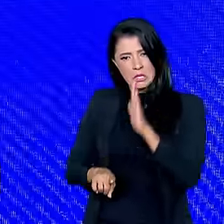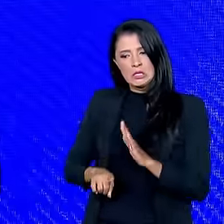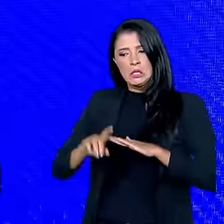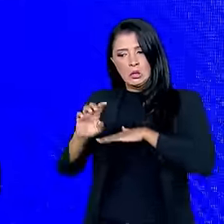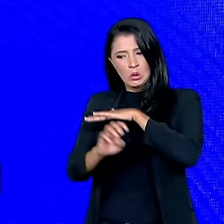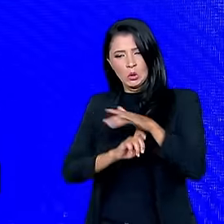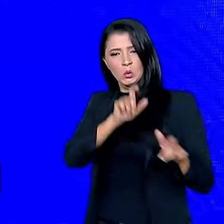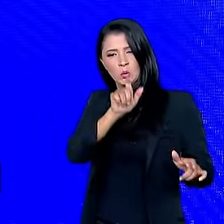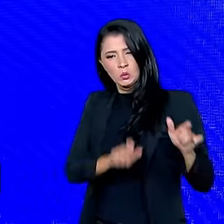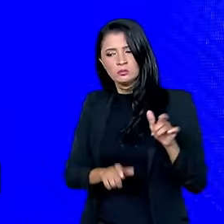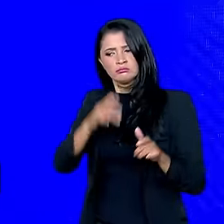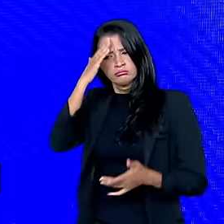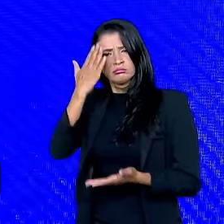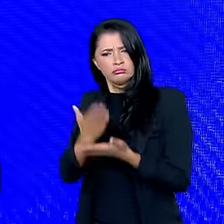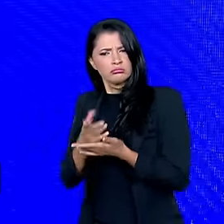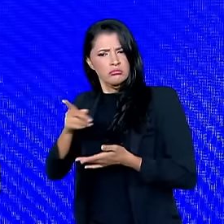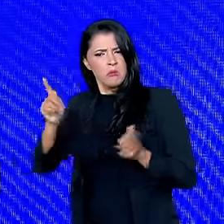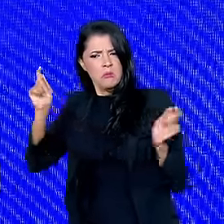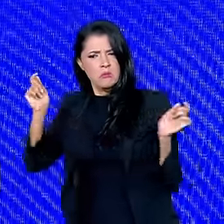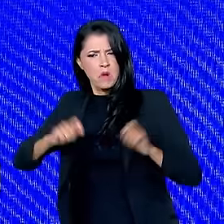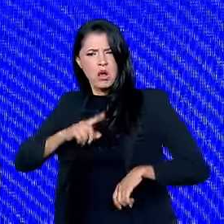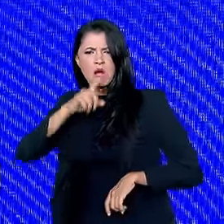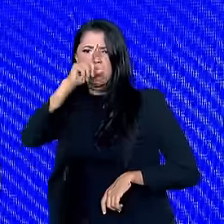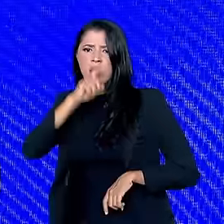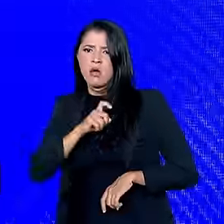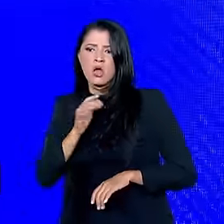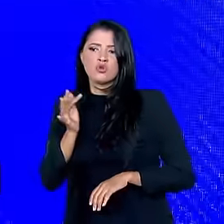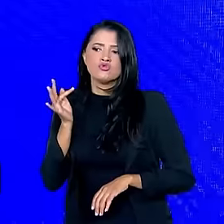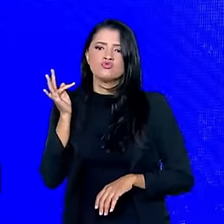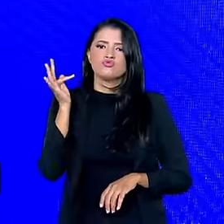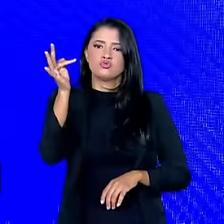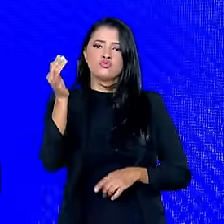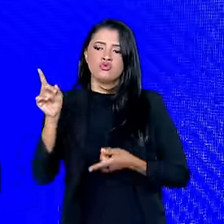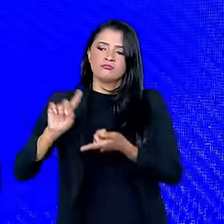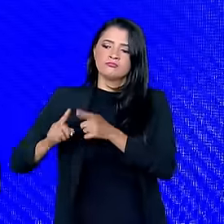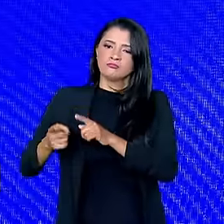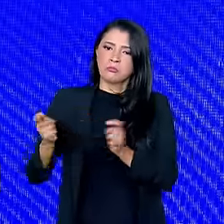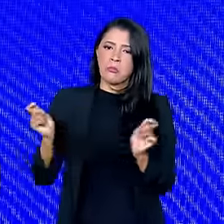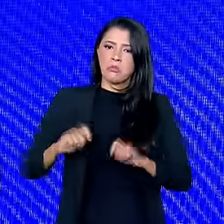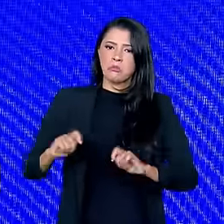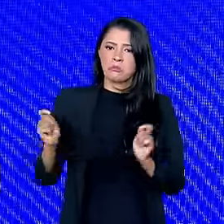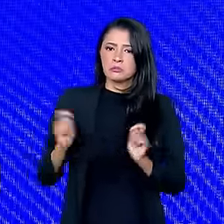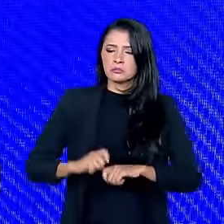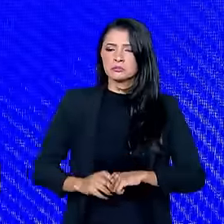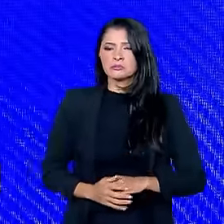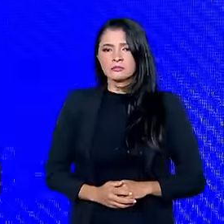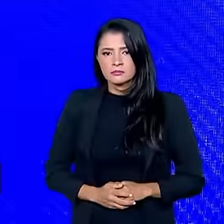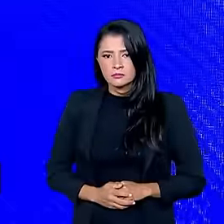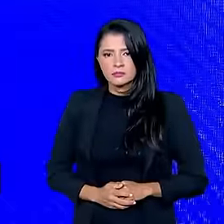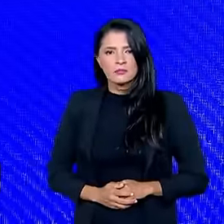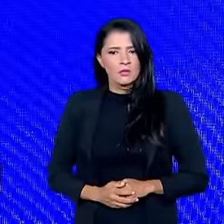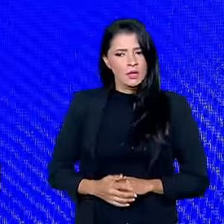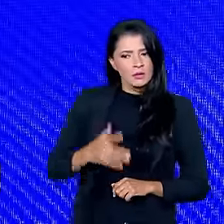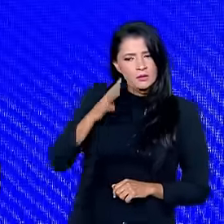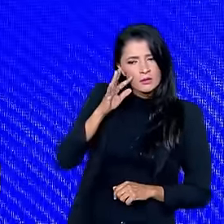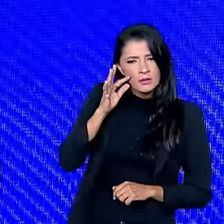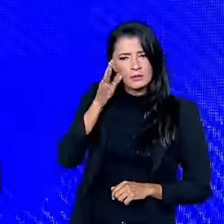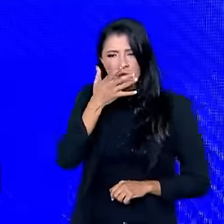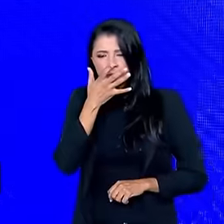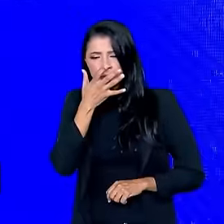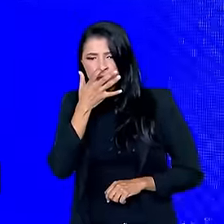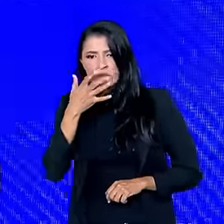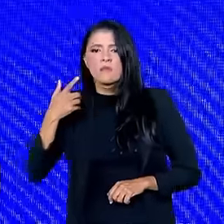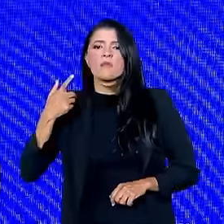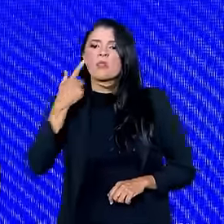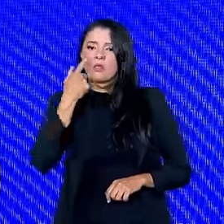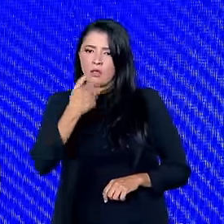acreditam no potencial do Catar e no futuro dos seus negócios. Esse interesse encontra